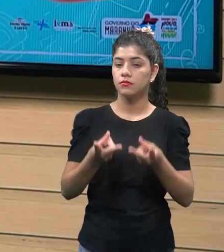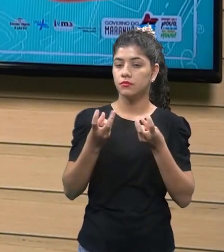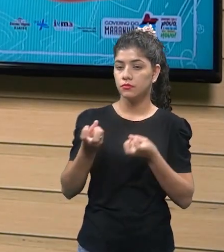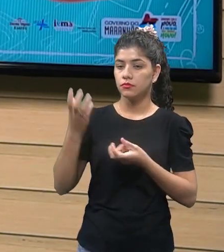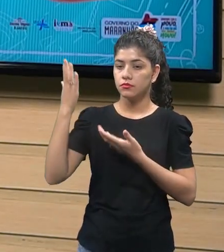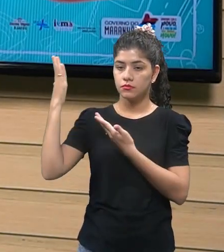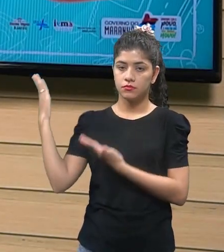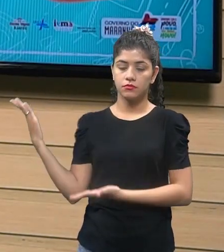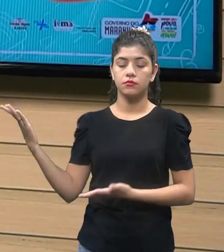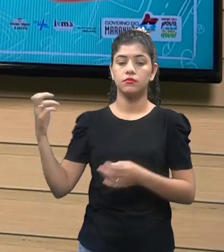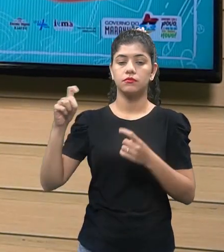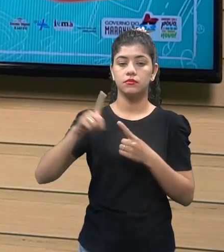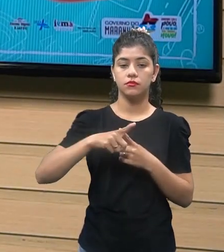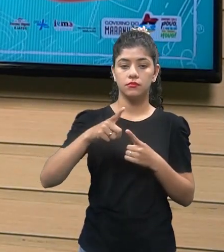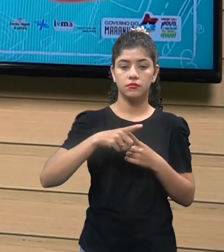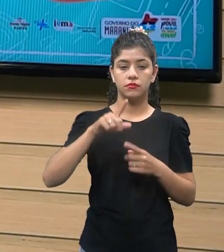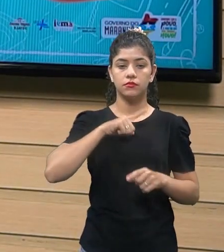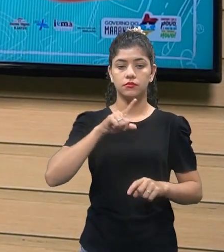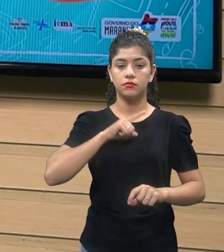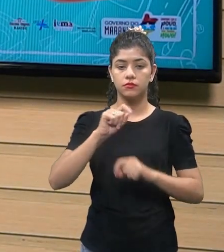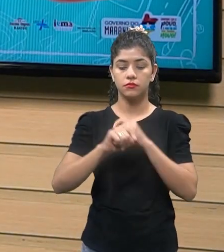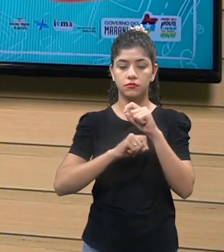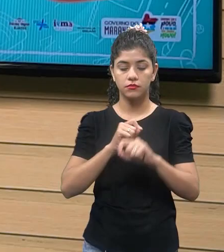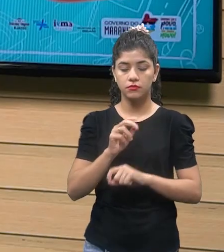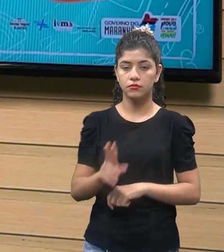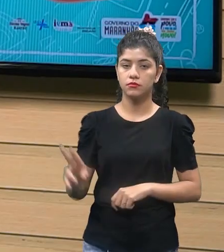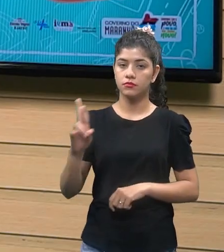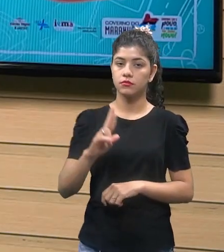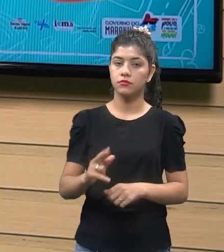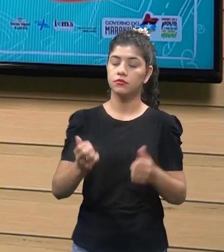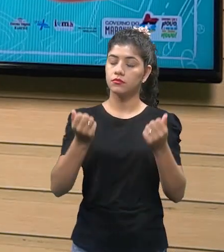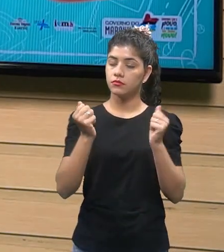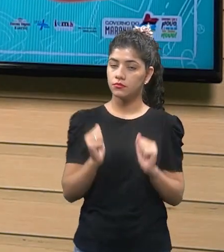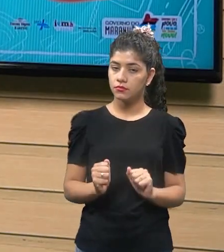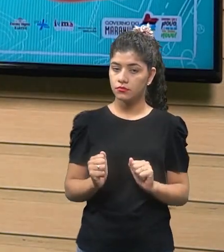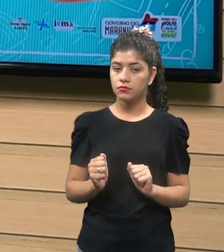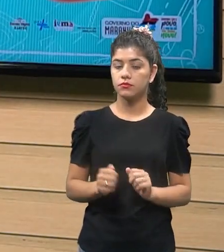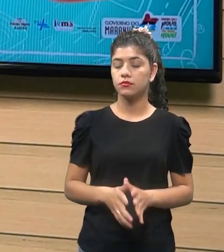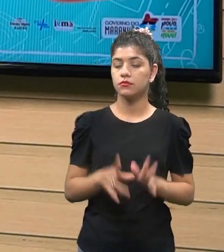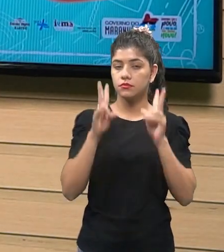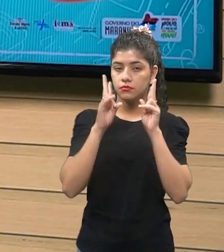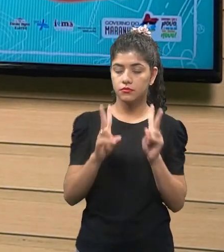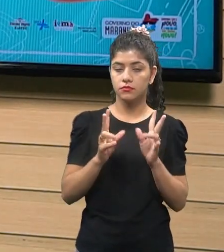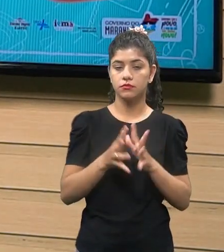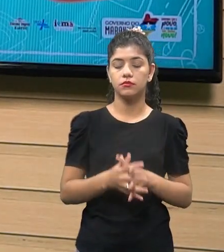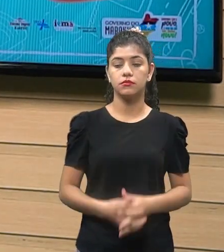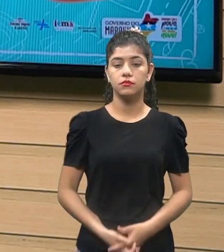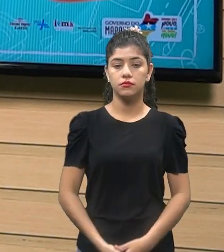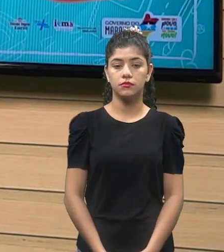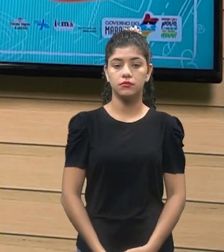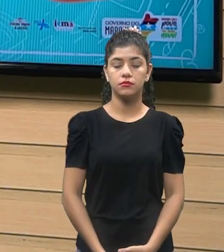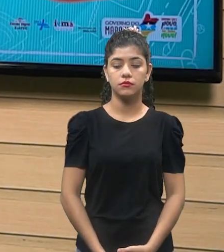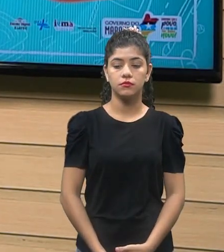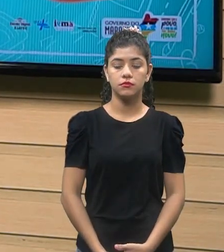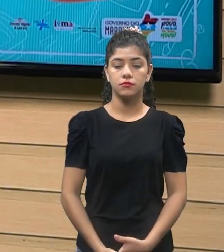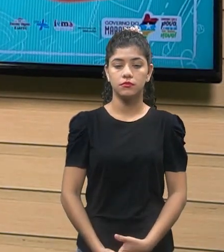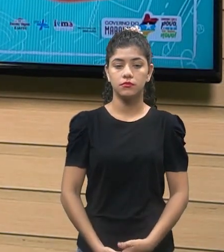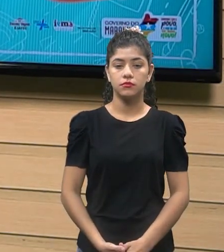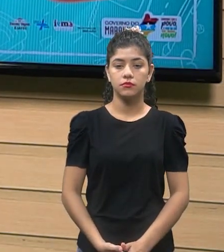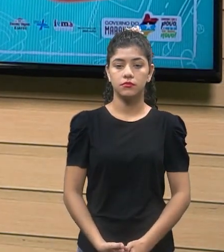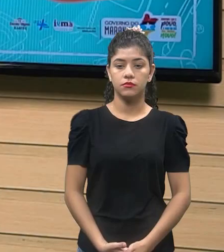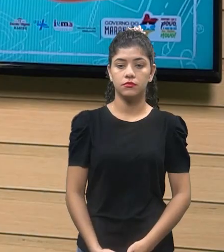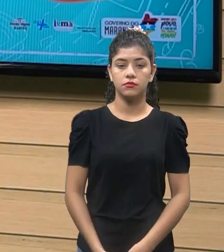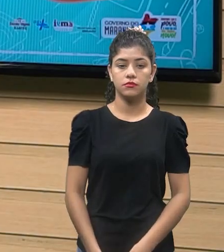tipos de servomotor que eles têm essas aplicações aqui que vocês podem ver aí. Tá? Então,